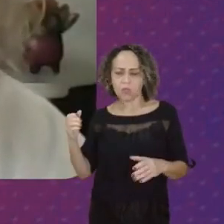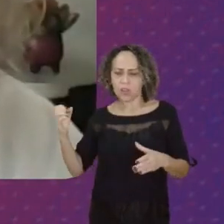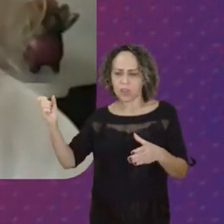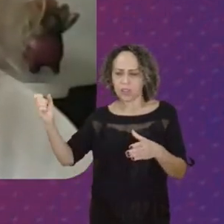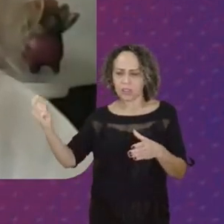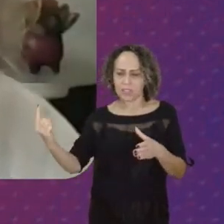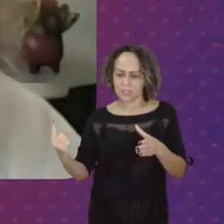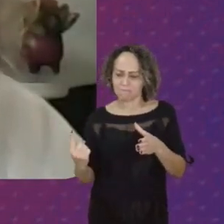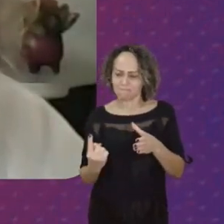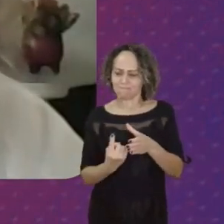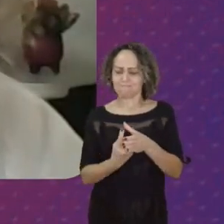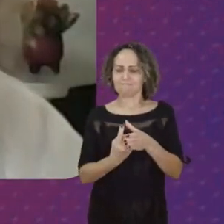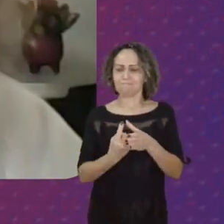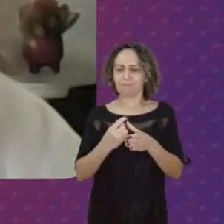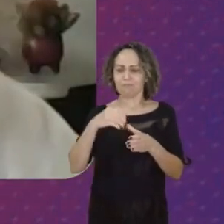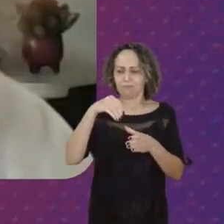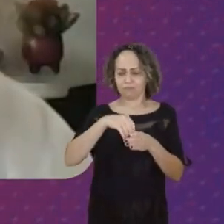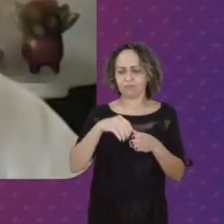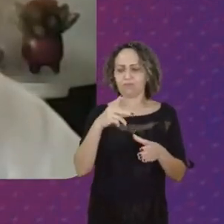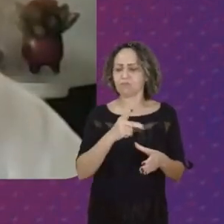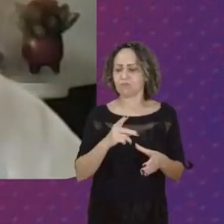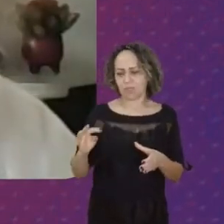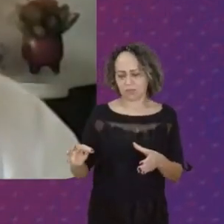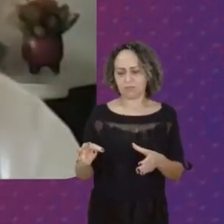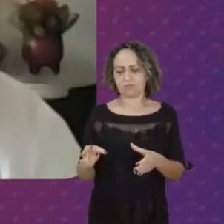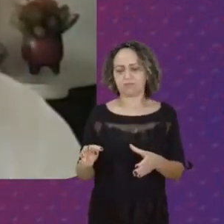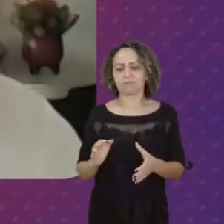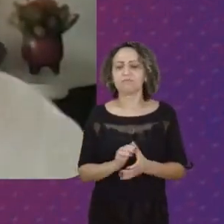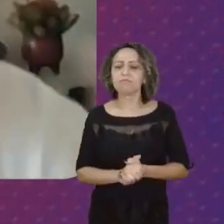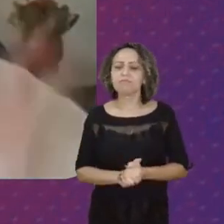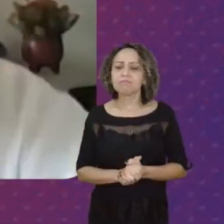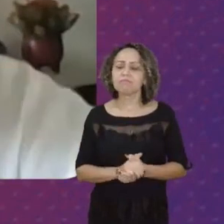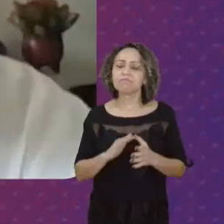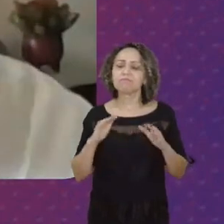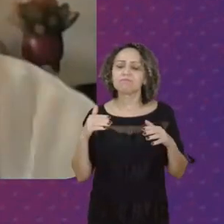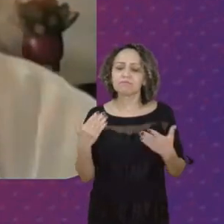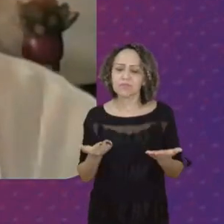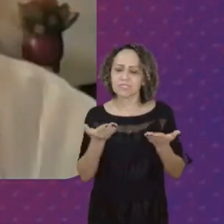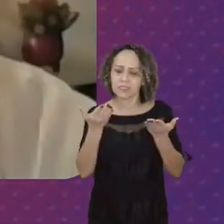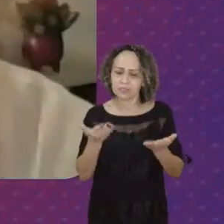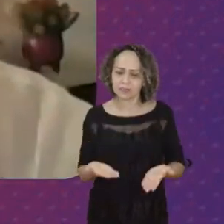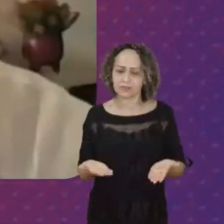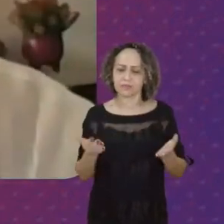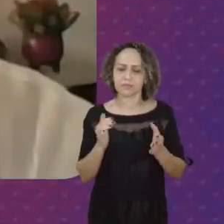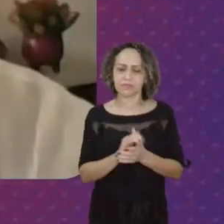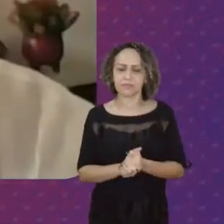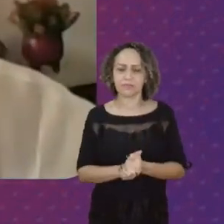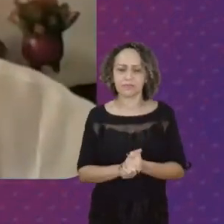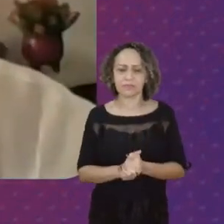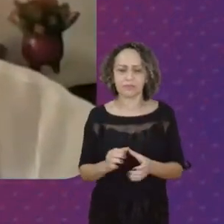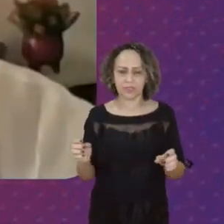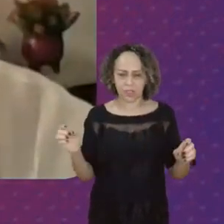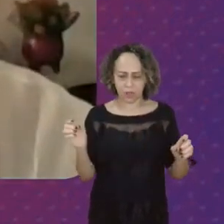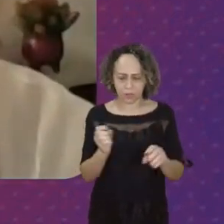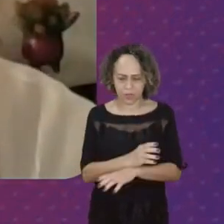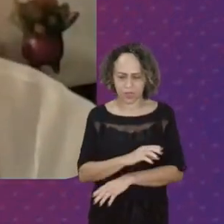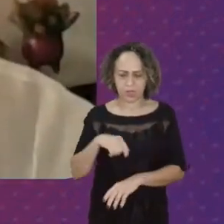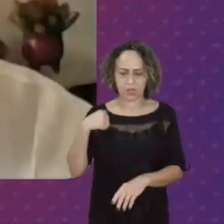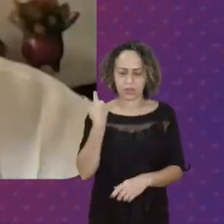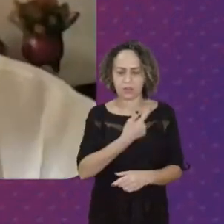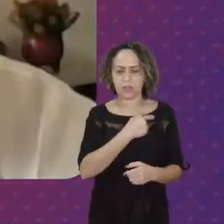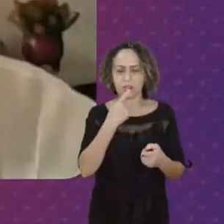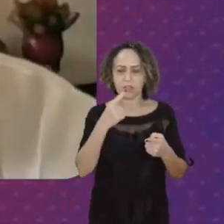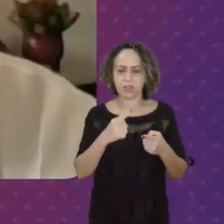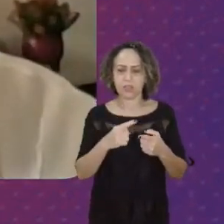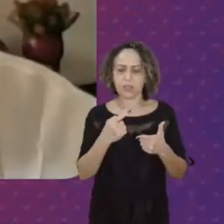mulheres no Partido dos Trabalhadores. Então, é isso, a gente termina agora a nossa segunda